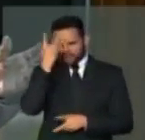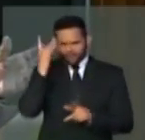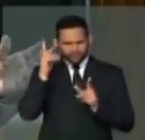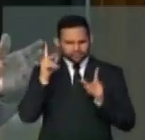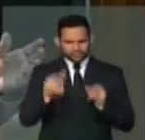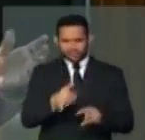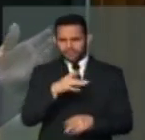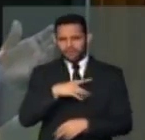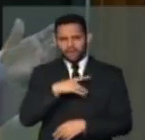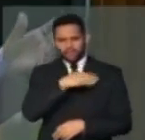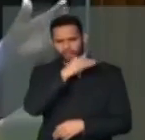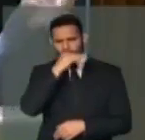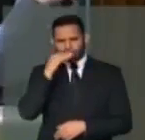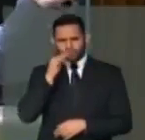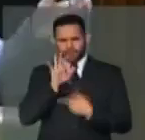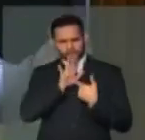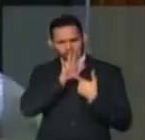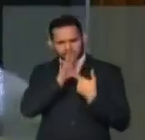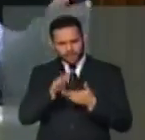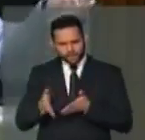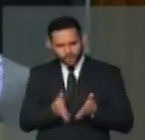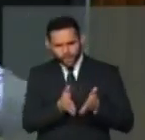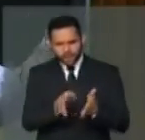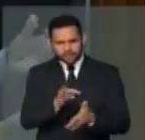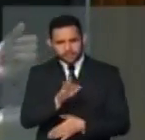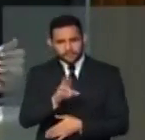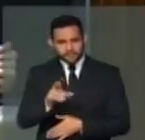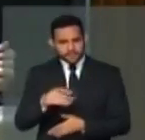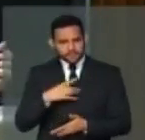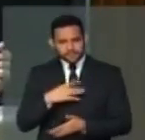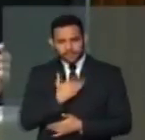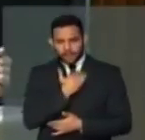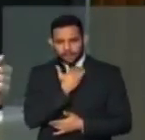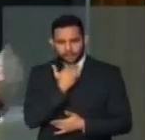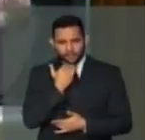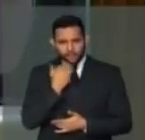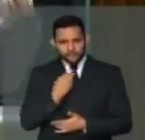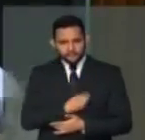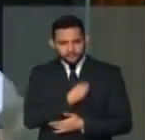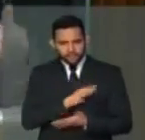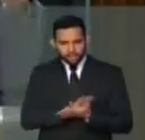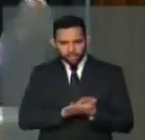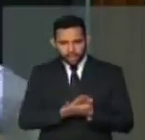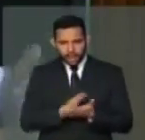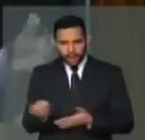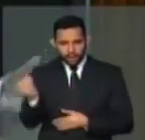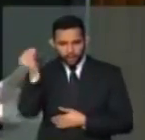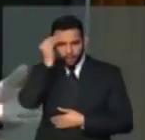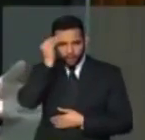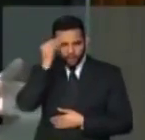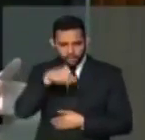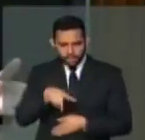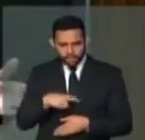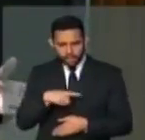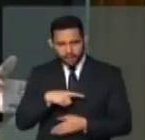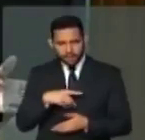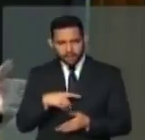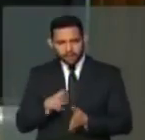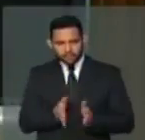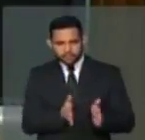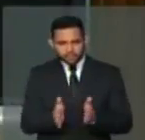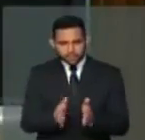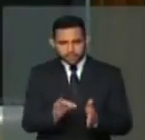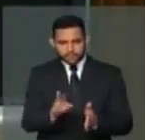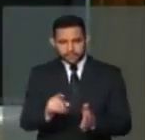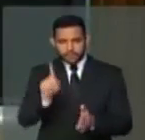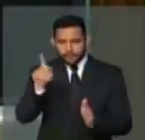grande, mostrando que o Rio São Francisco está morrendo, que a culpa da morte do Rio São Francisco é